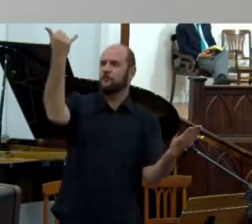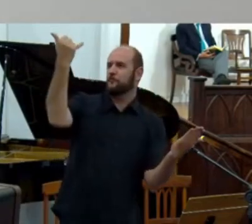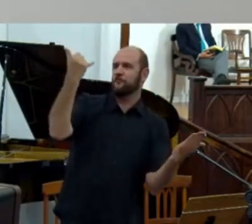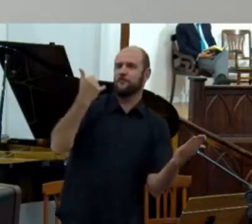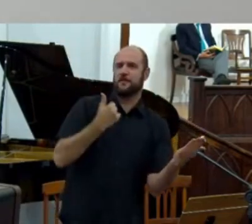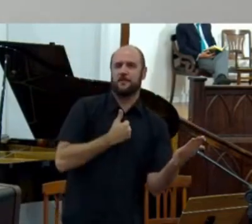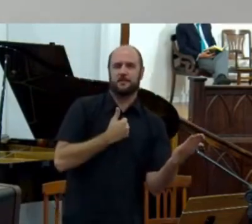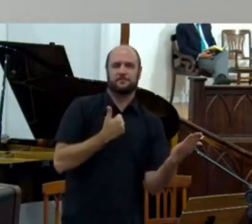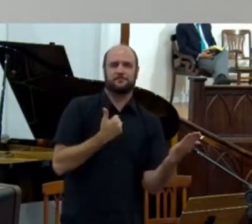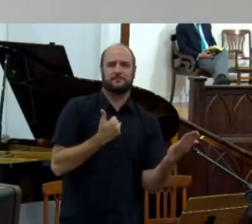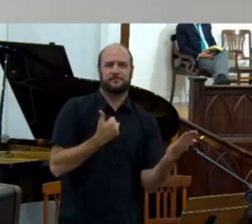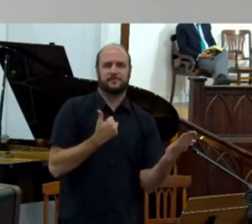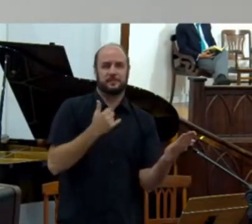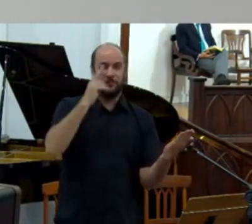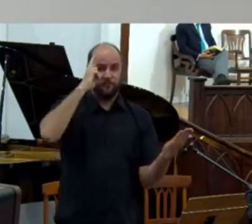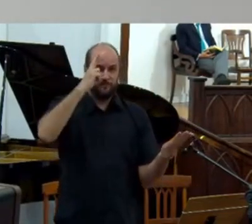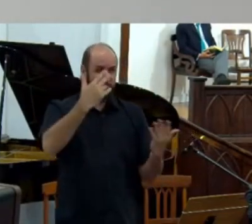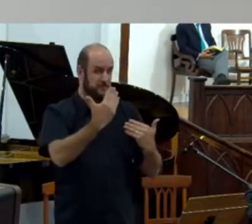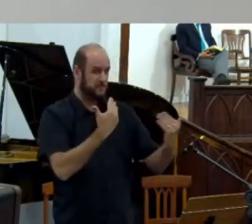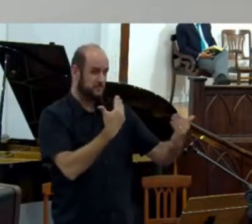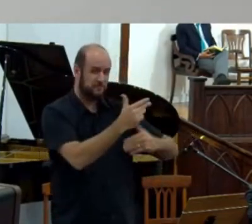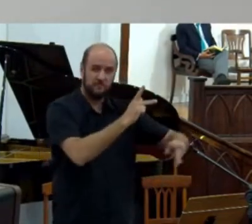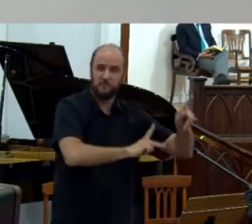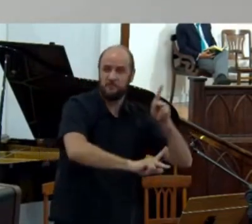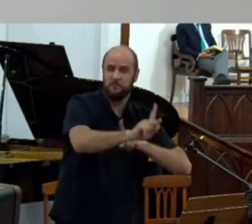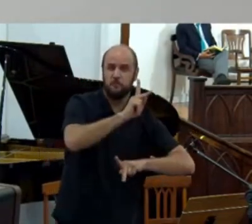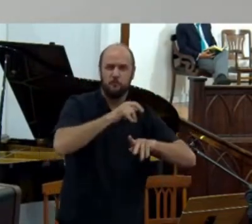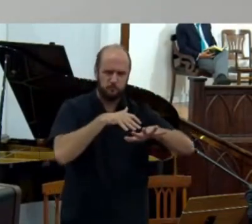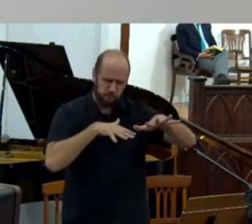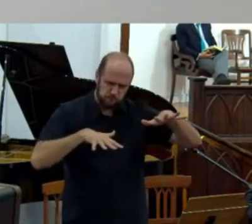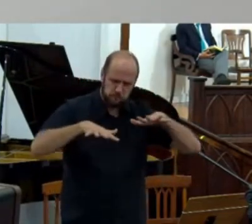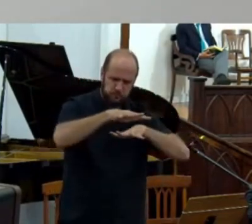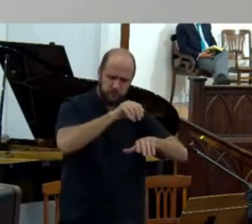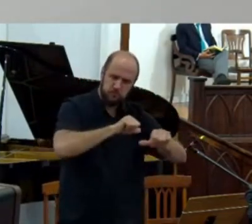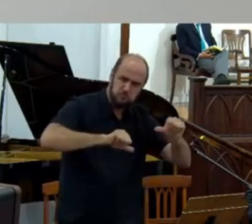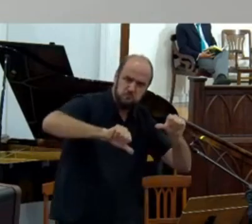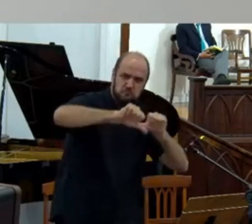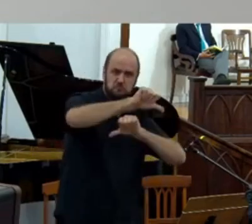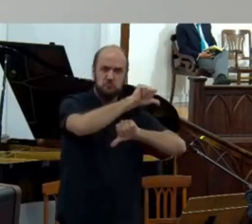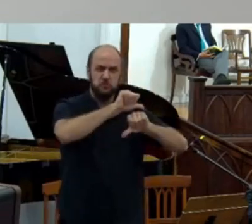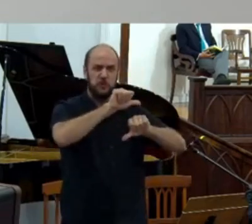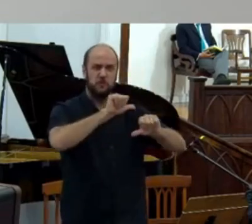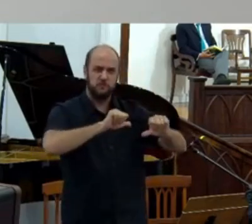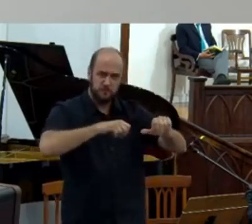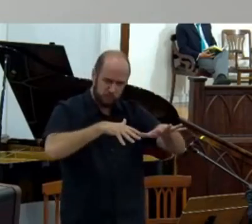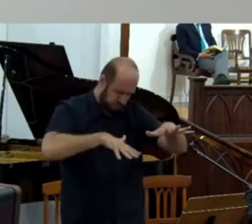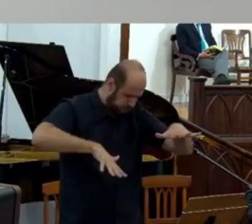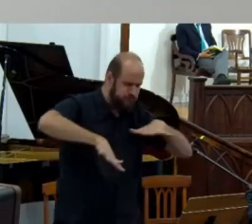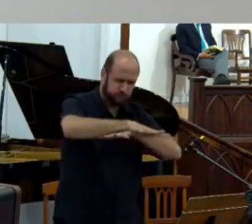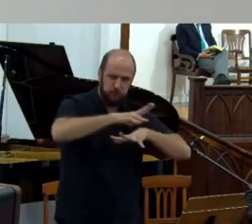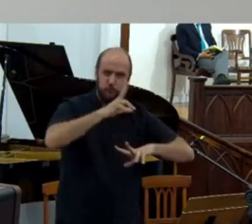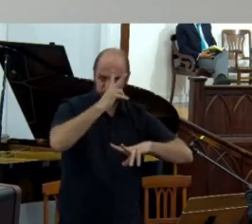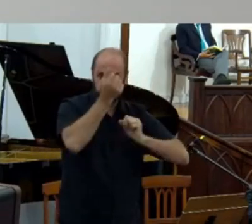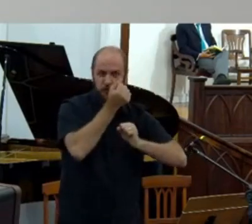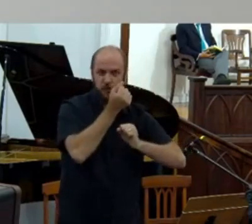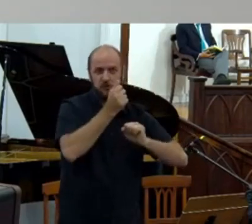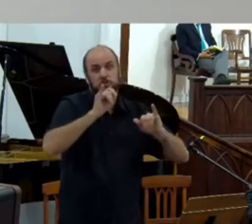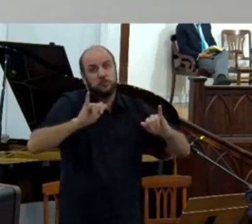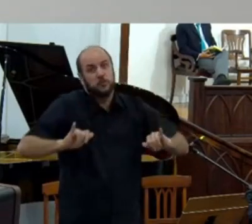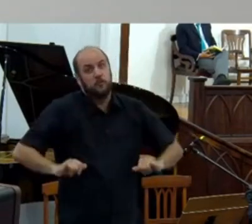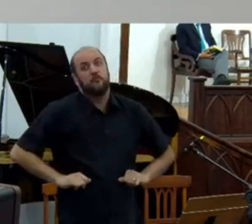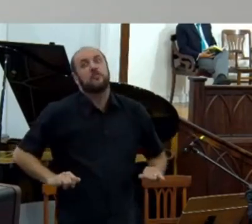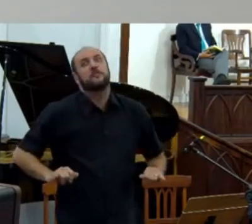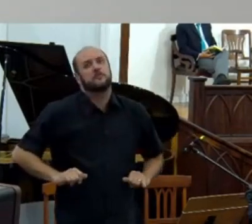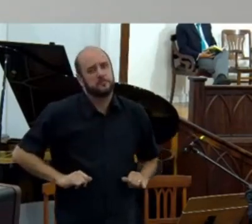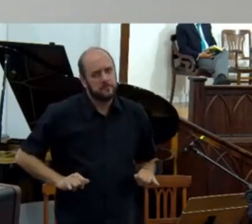Senhor se relaciona com o seu povo e intervém muitas vezes de forma drástica, até mesmo por meio do sofrimento que